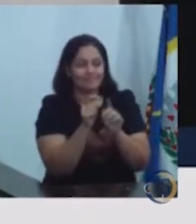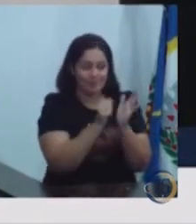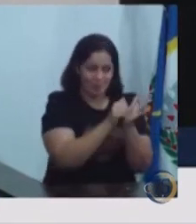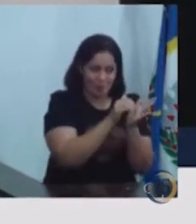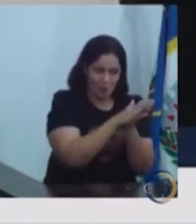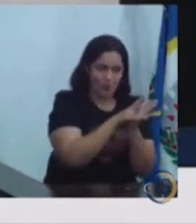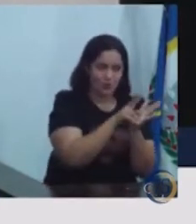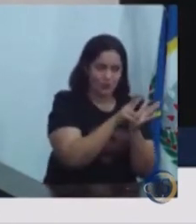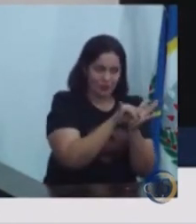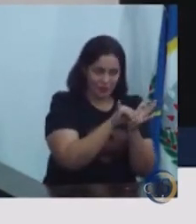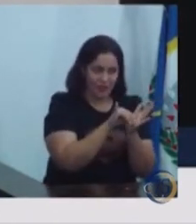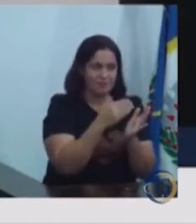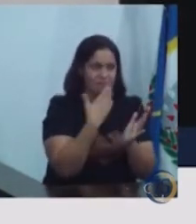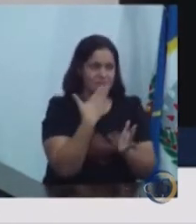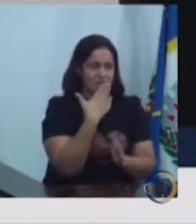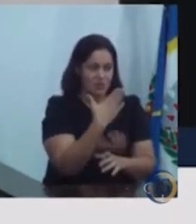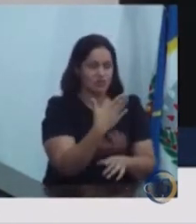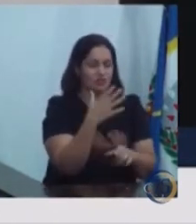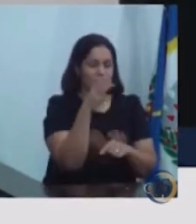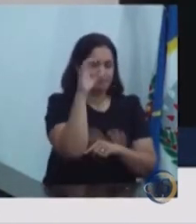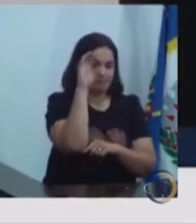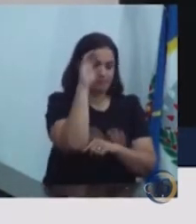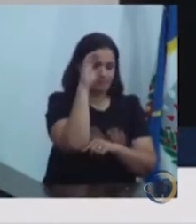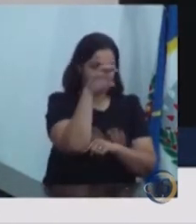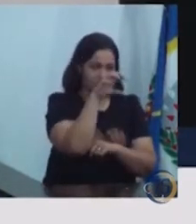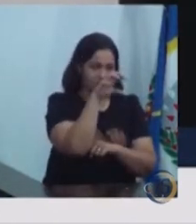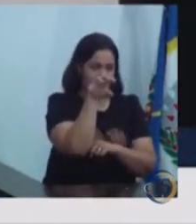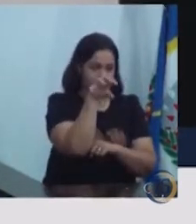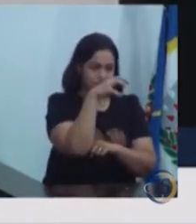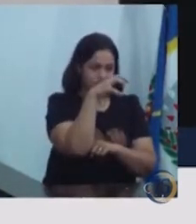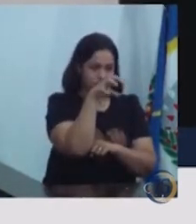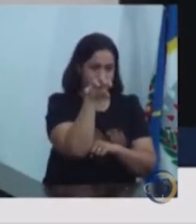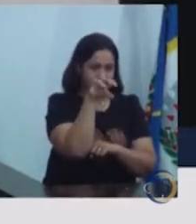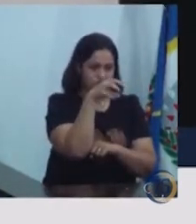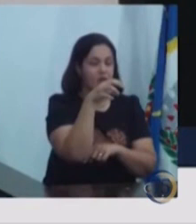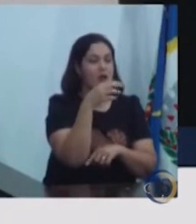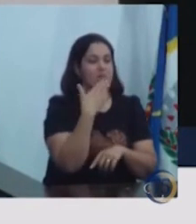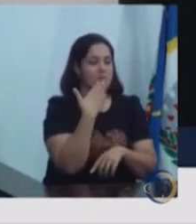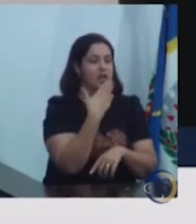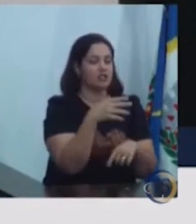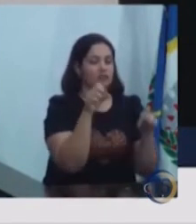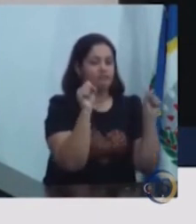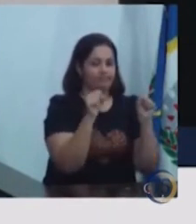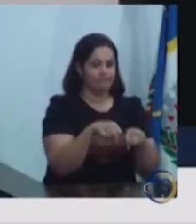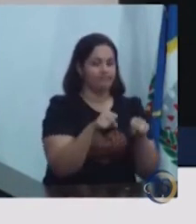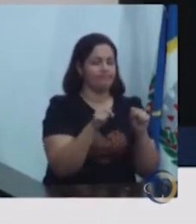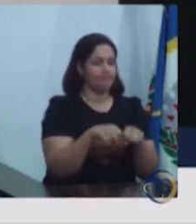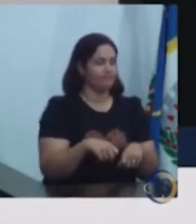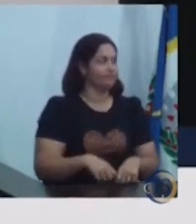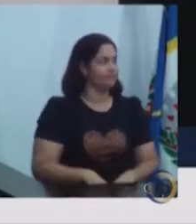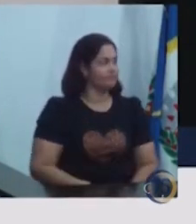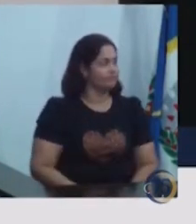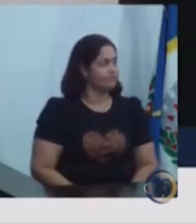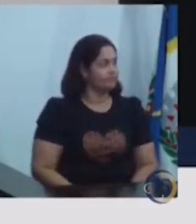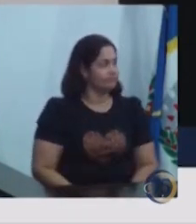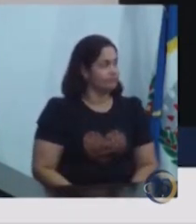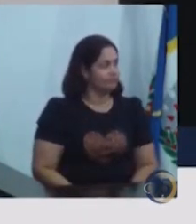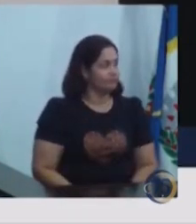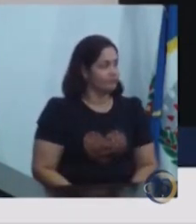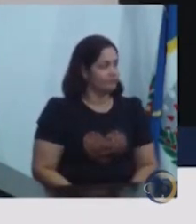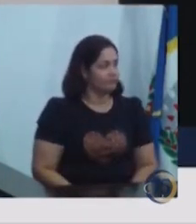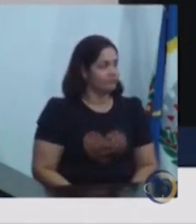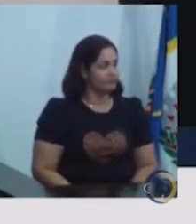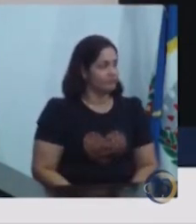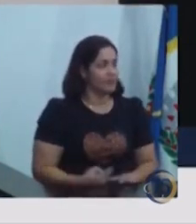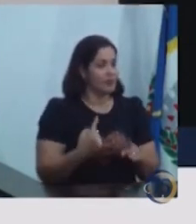Djalma, que cria o Dia Municipal da Conscientização da Síndrome de Tourette, a ser celebrado anualmente no